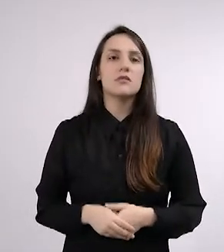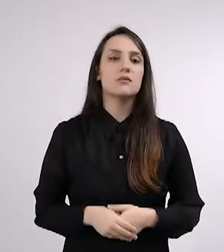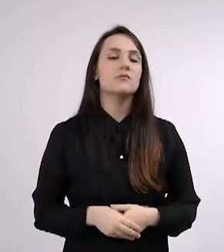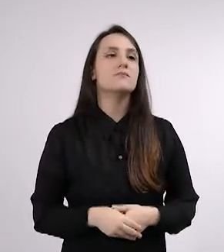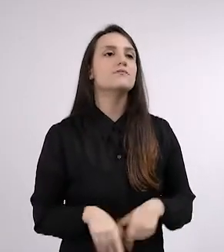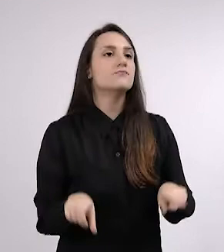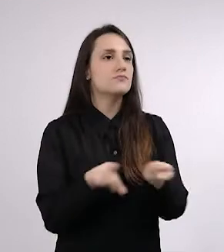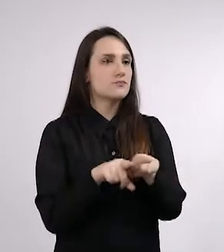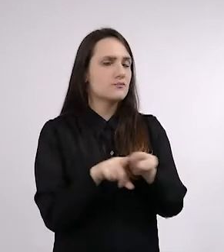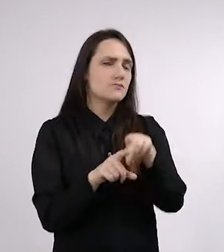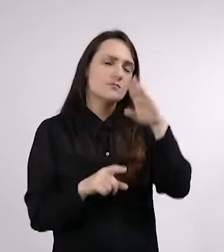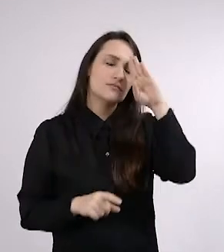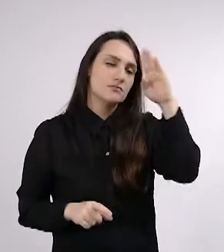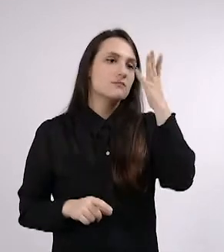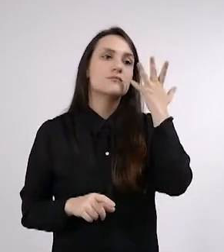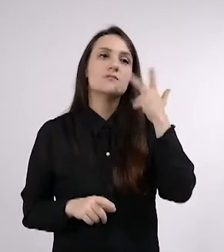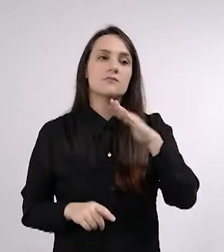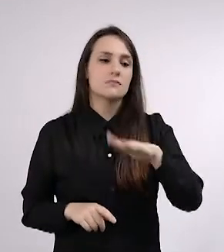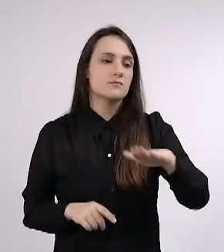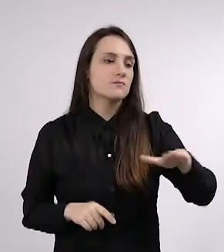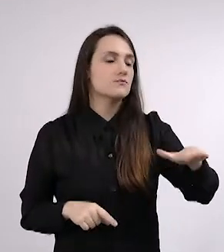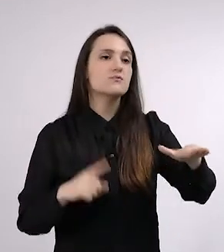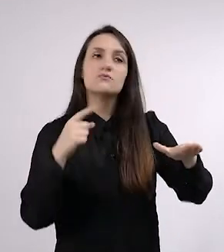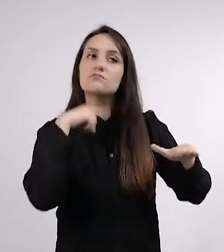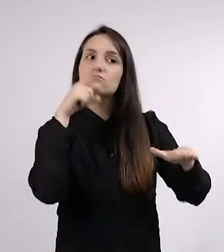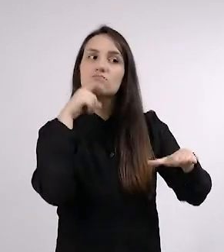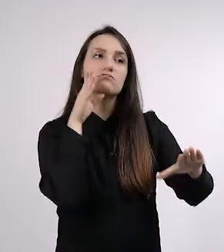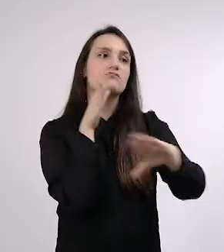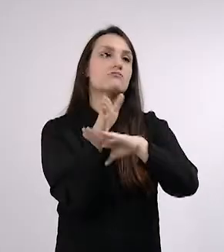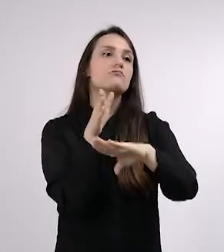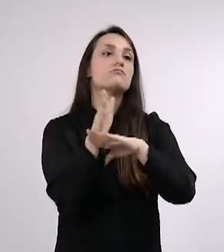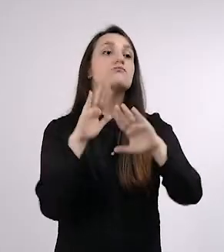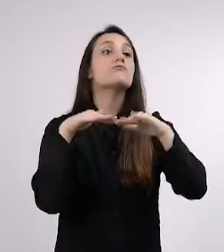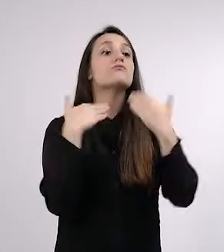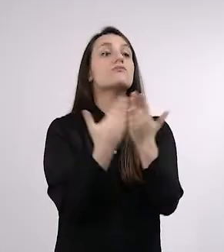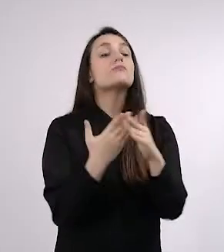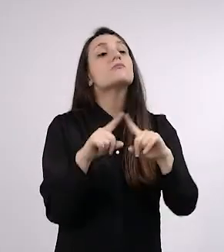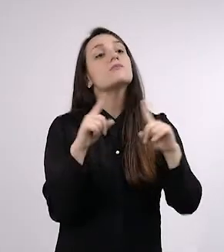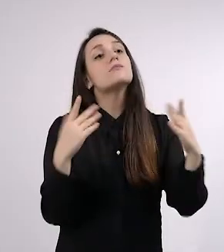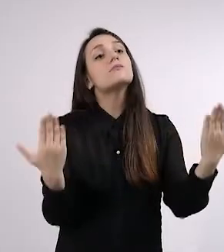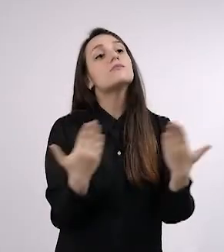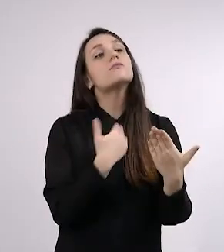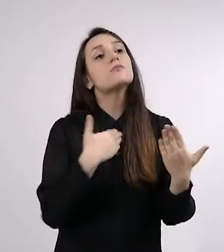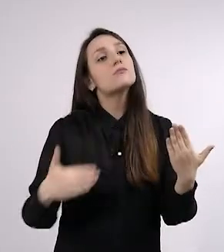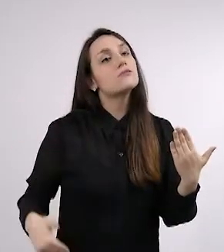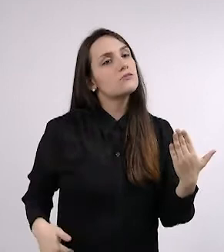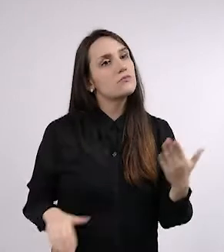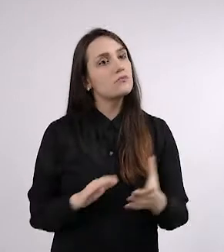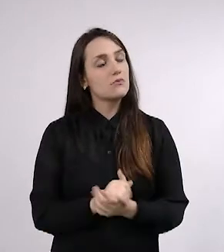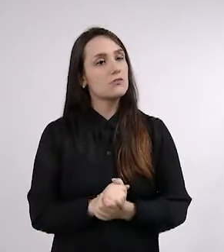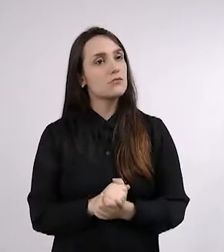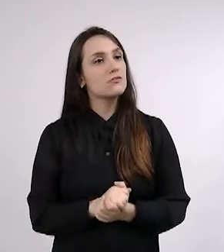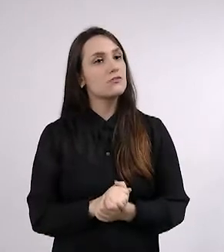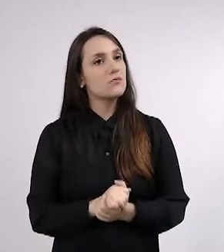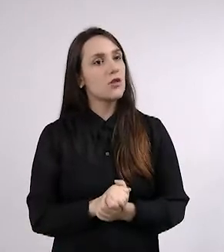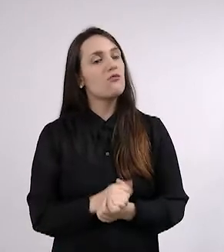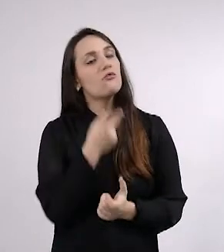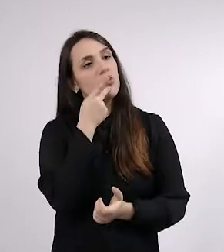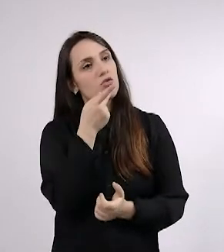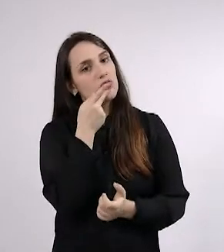principalmente as crianças que não estão conseguindo ir para as suas escolas, e o governo agora abre uma grande